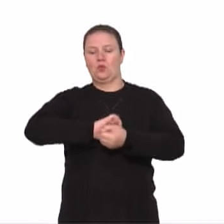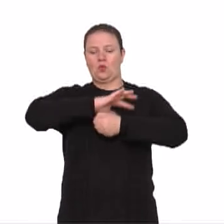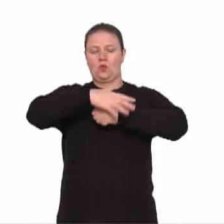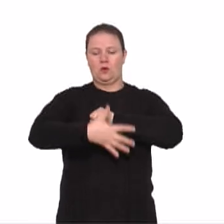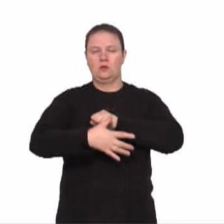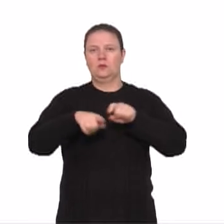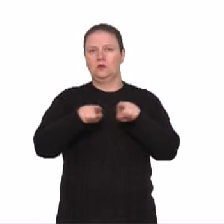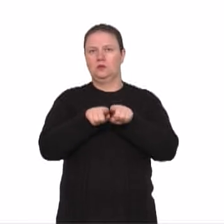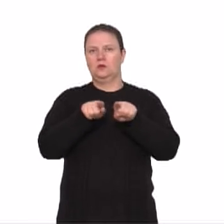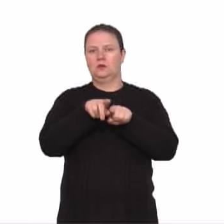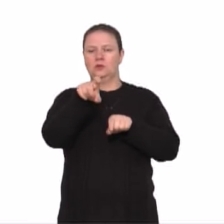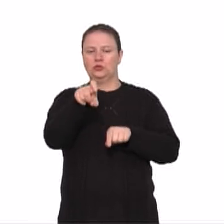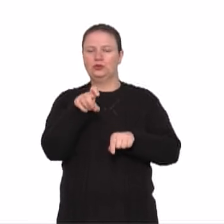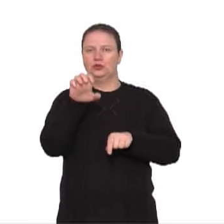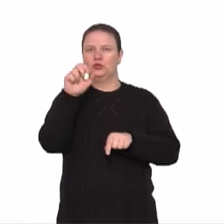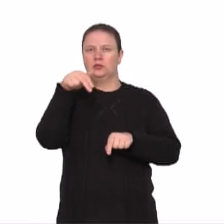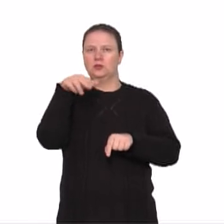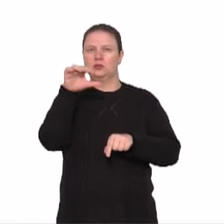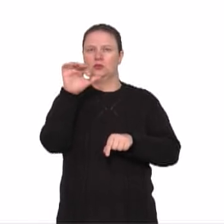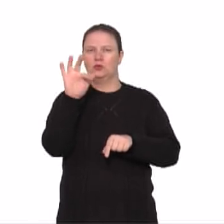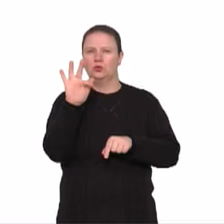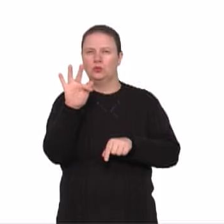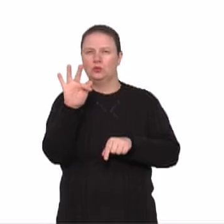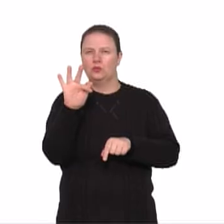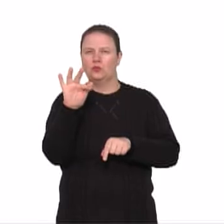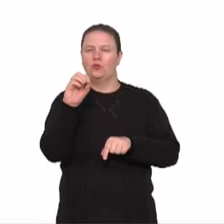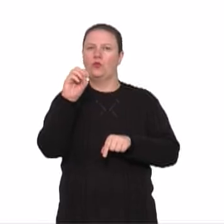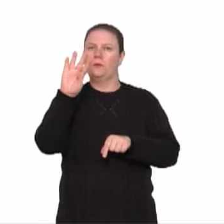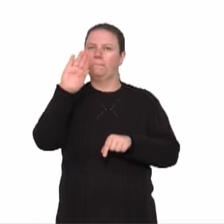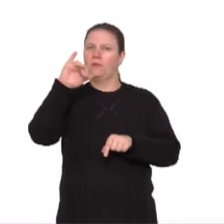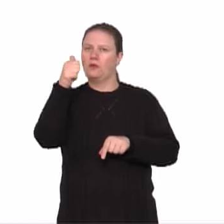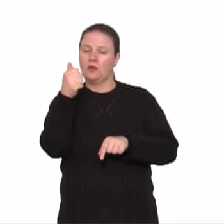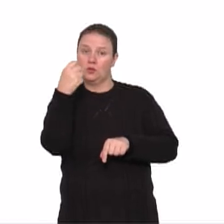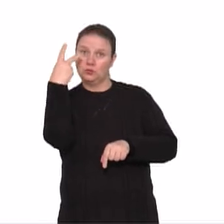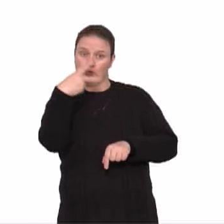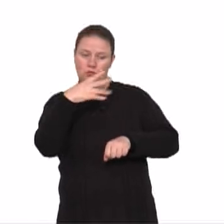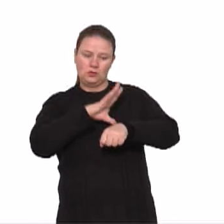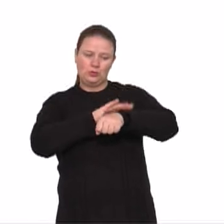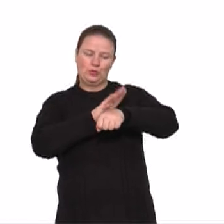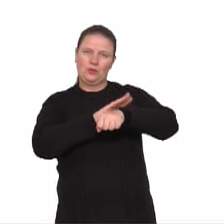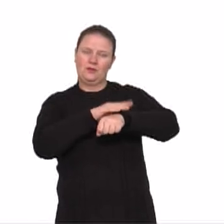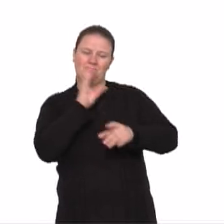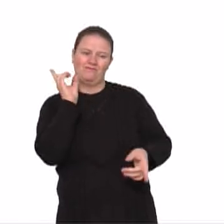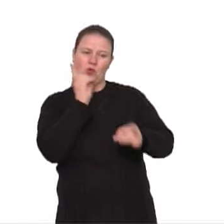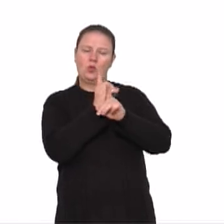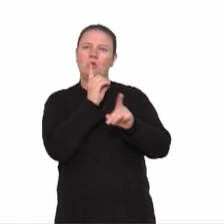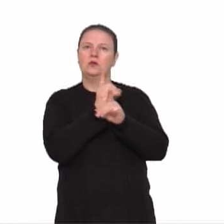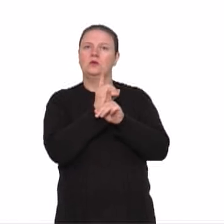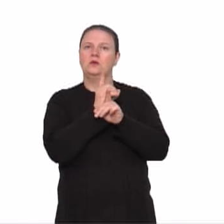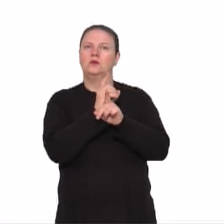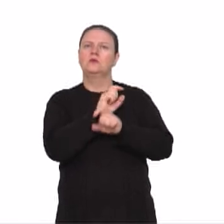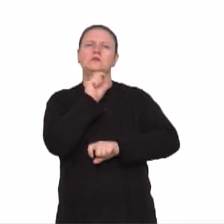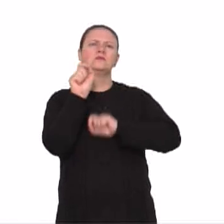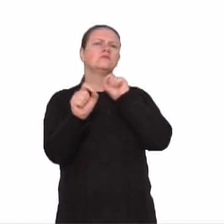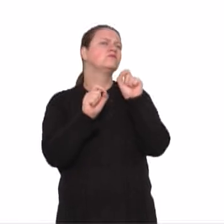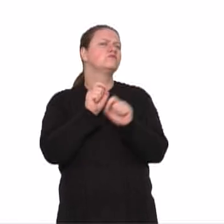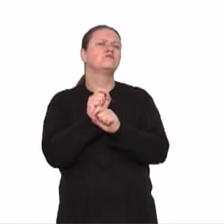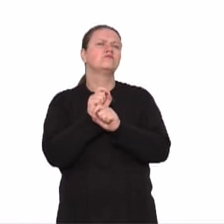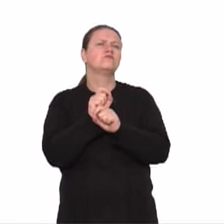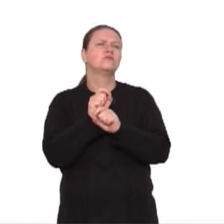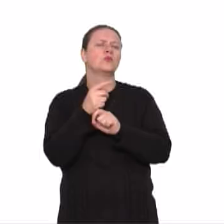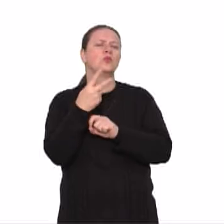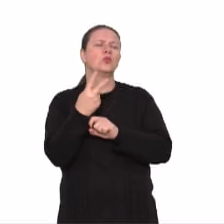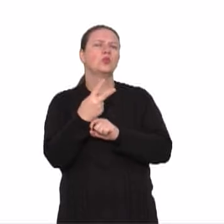e a xenofobia são duas doenças diagnosticadas. Esse sujeito é, pois apresenta